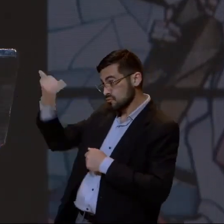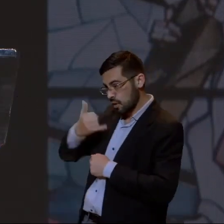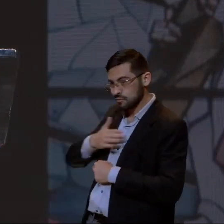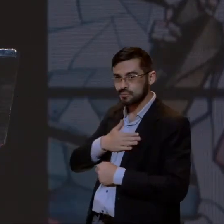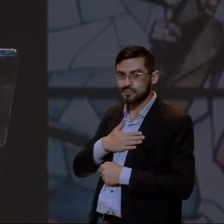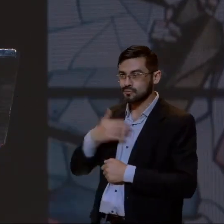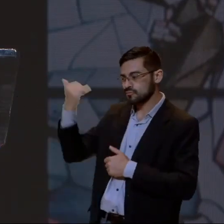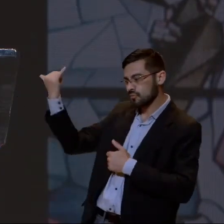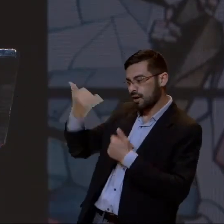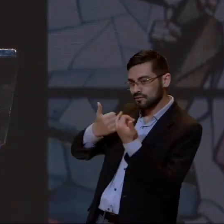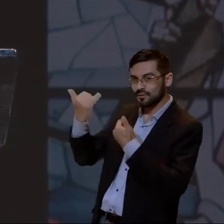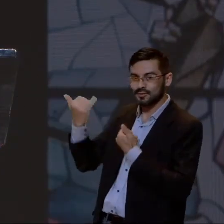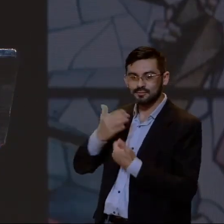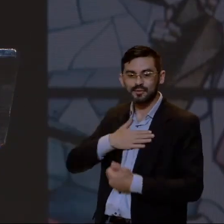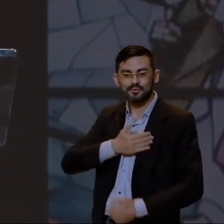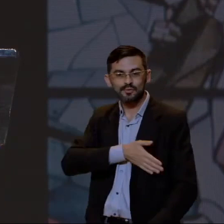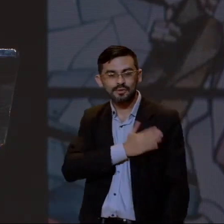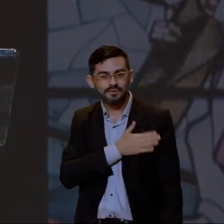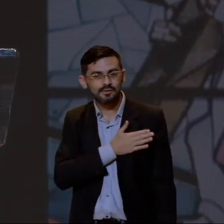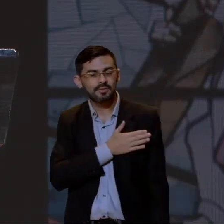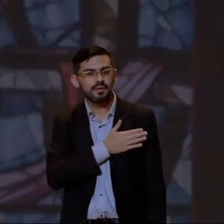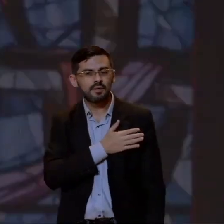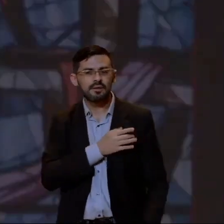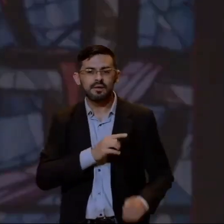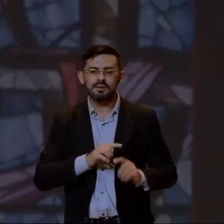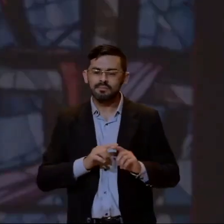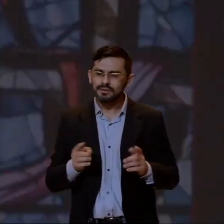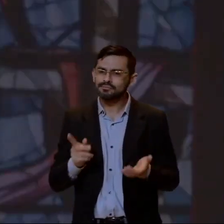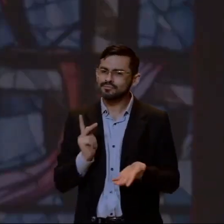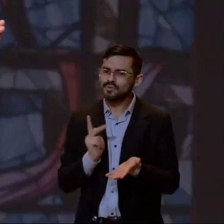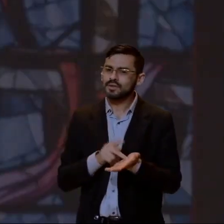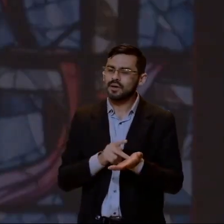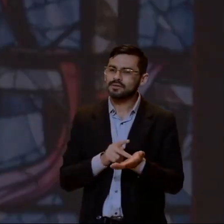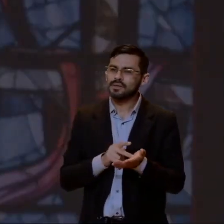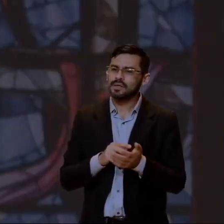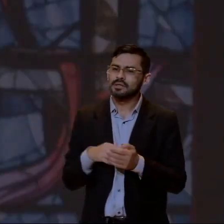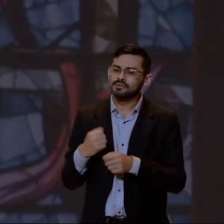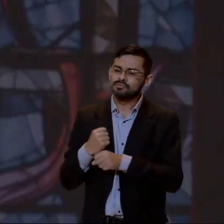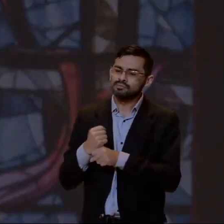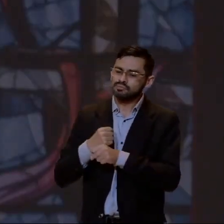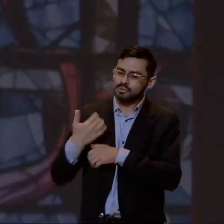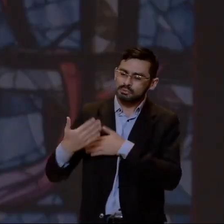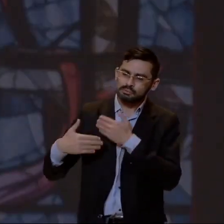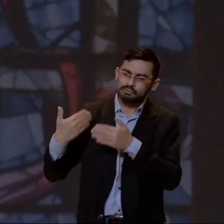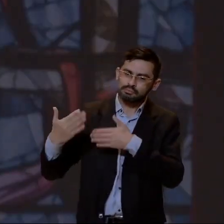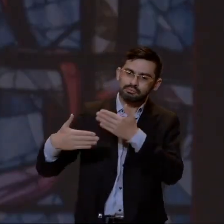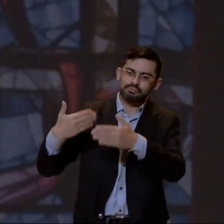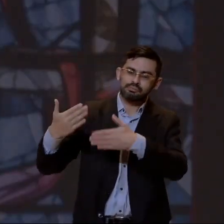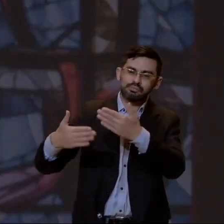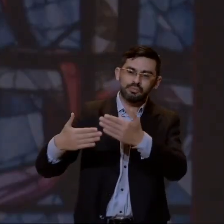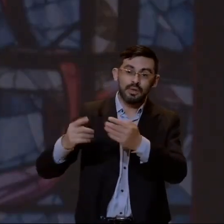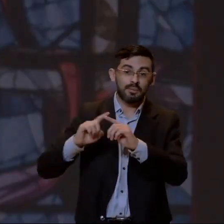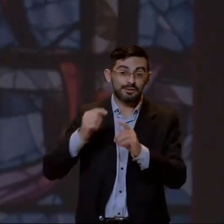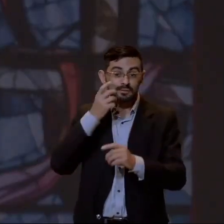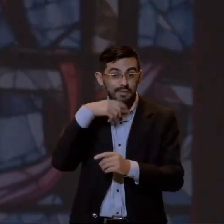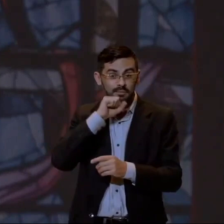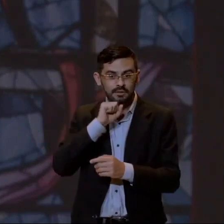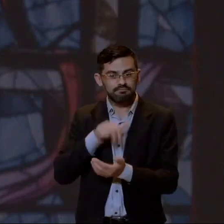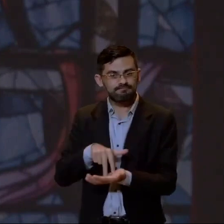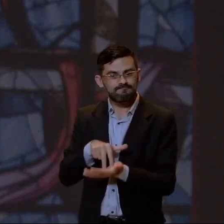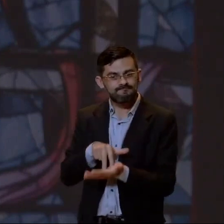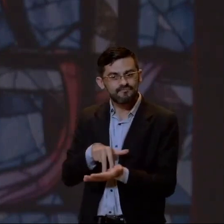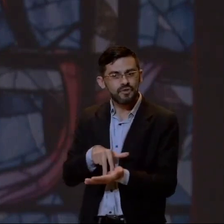comigo. É interessante a gente ver que os anos vão passando e ela continua